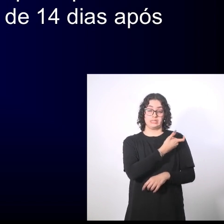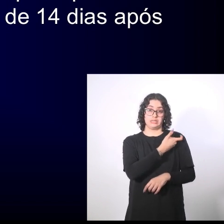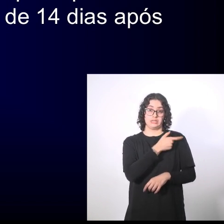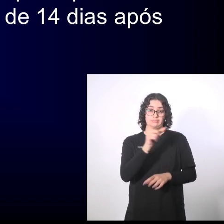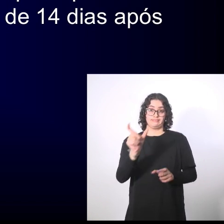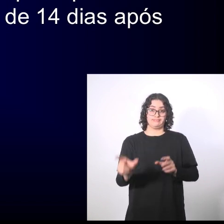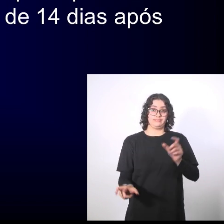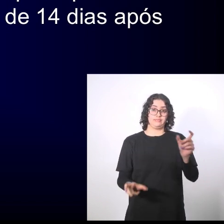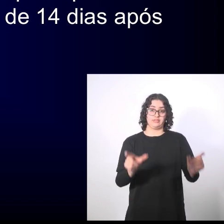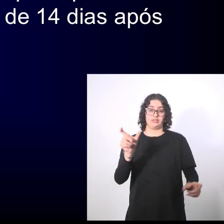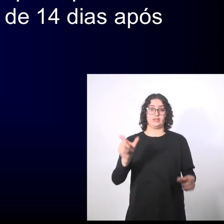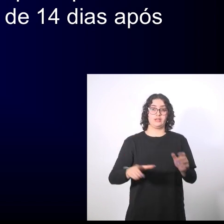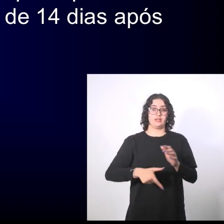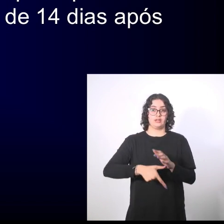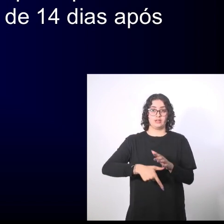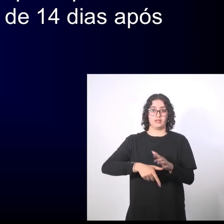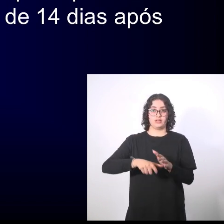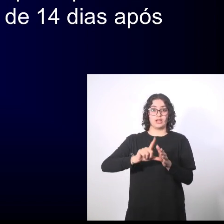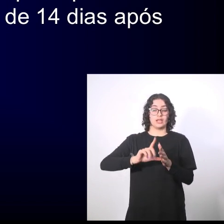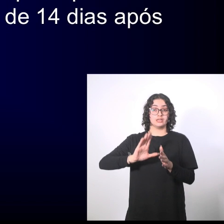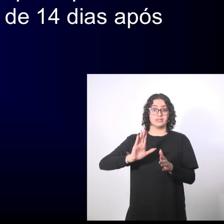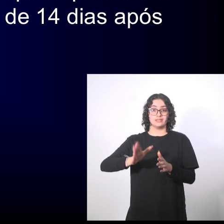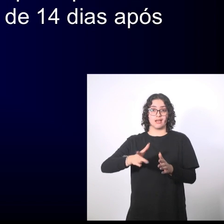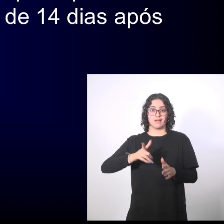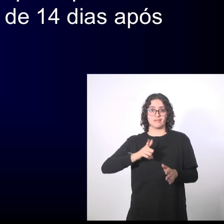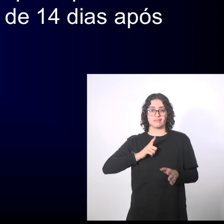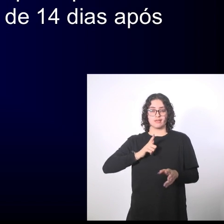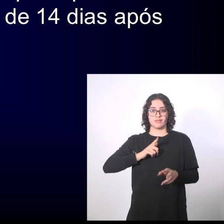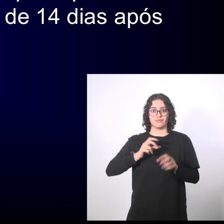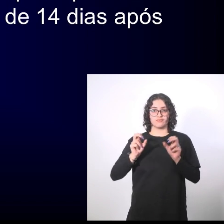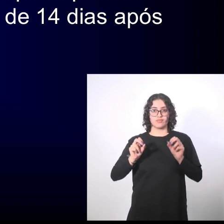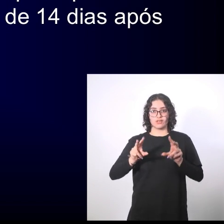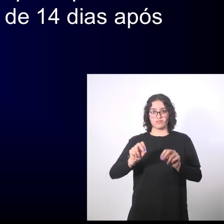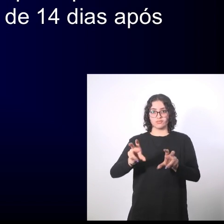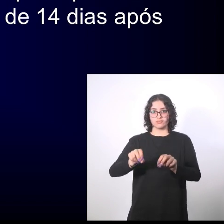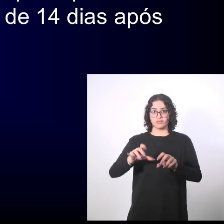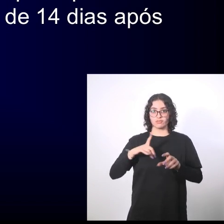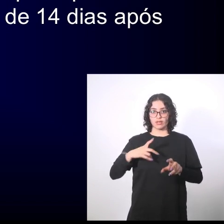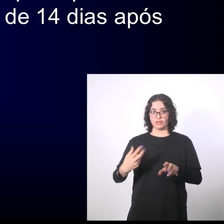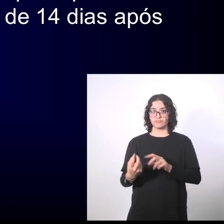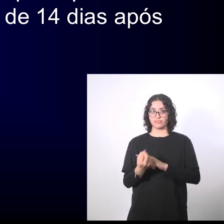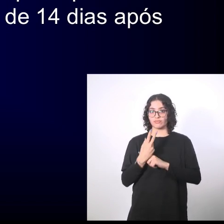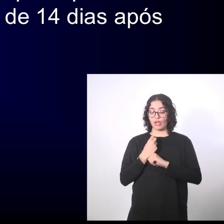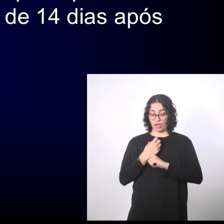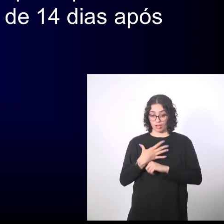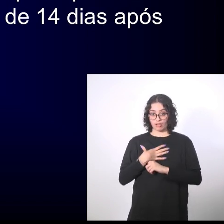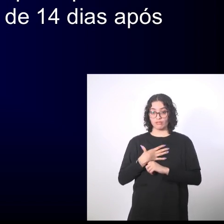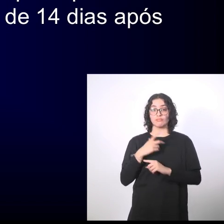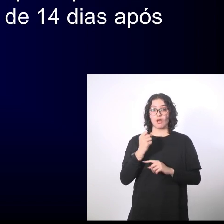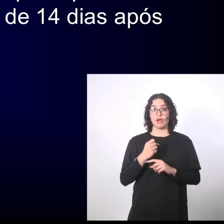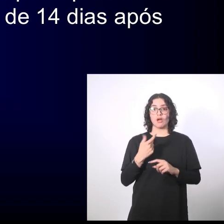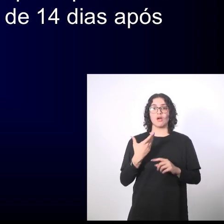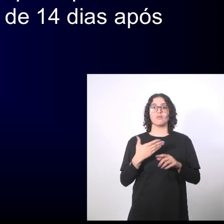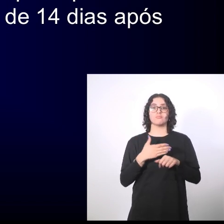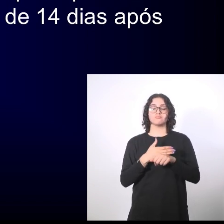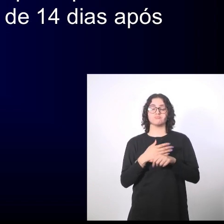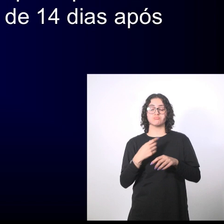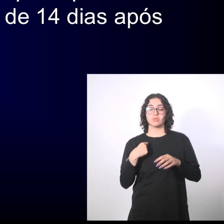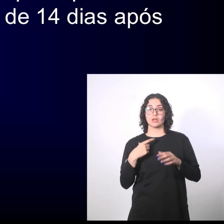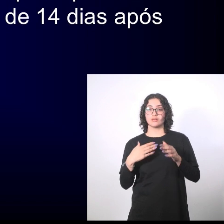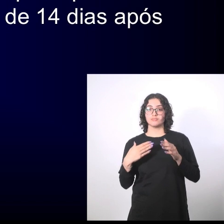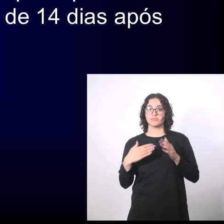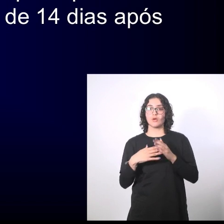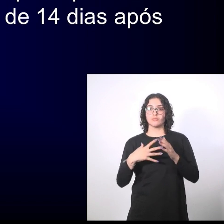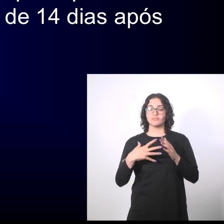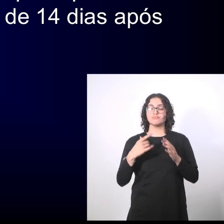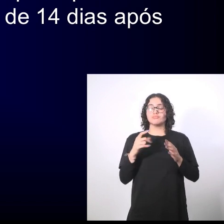que previamente foi exposto ao vírus, você consegue abortar a evolução da doença, ou, se não conseguir abortar,